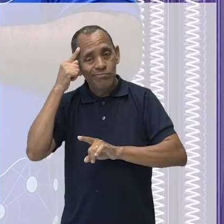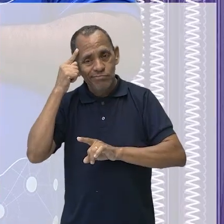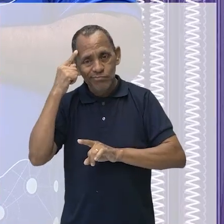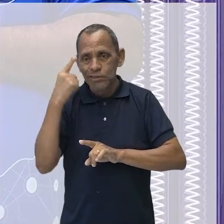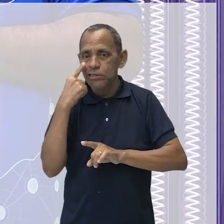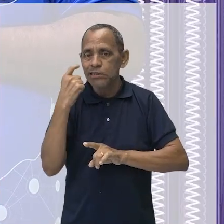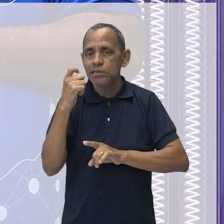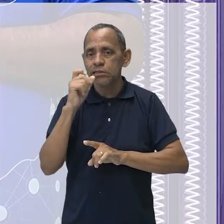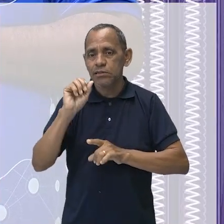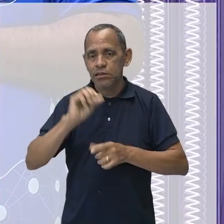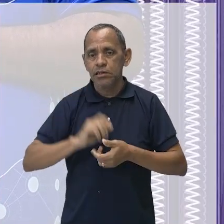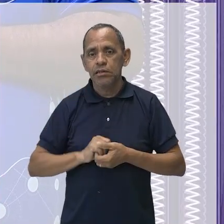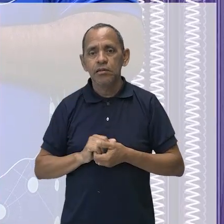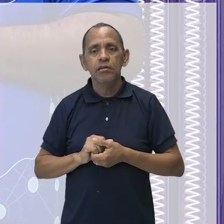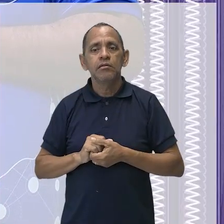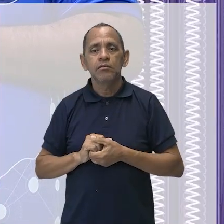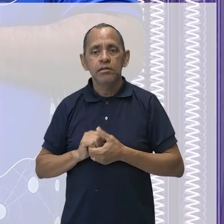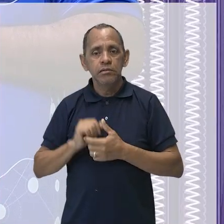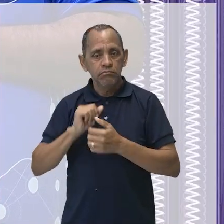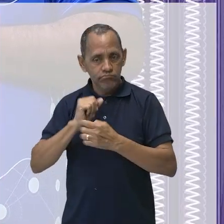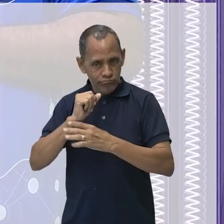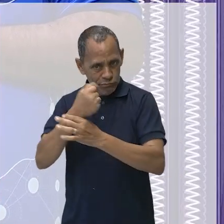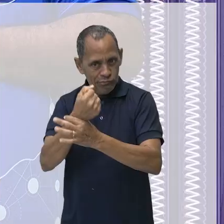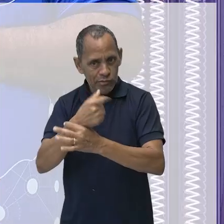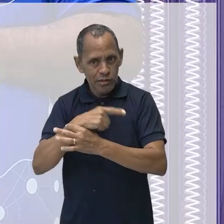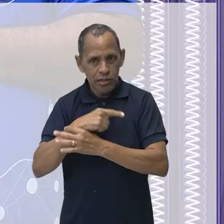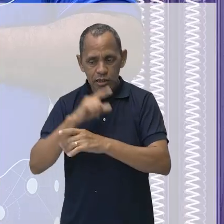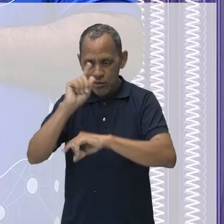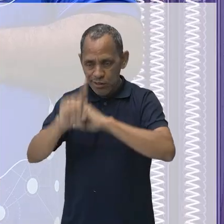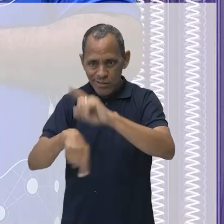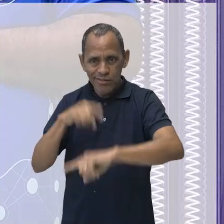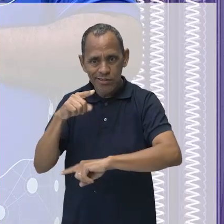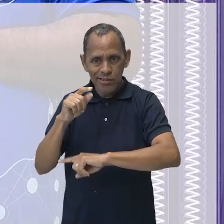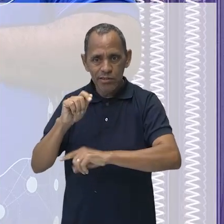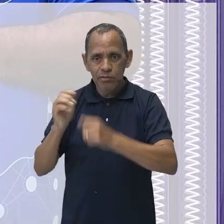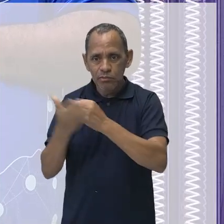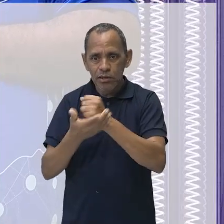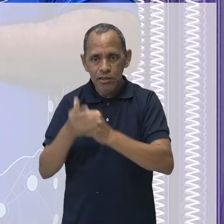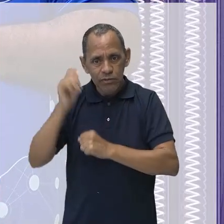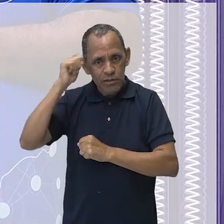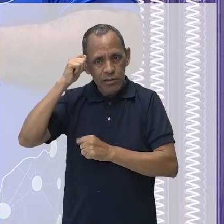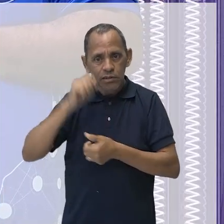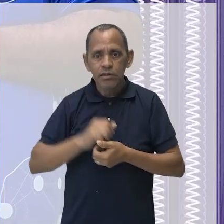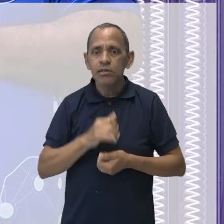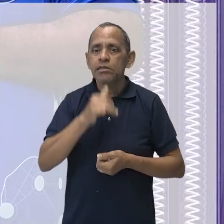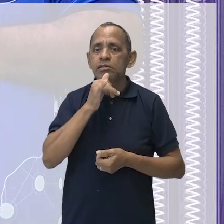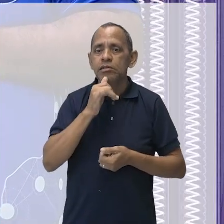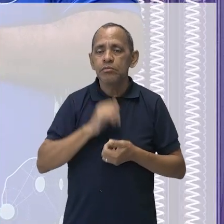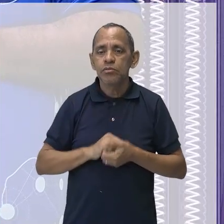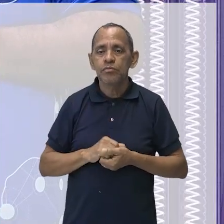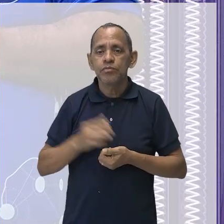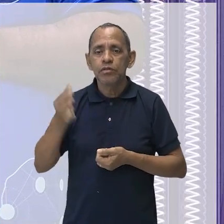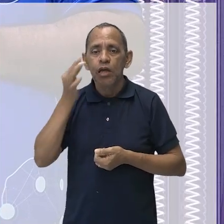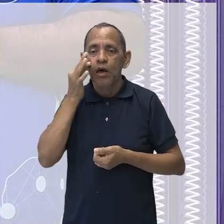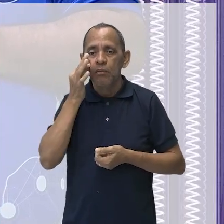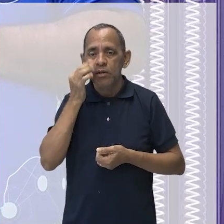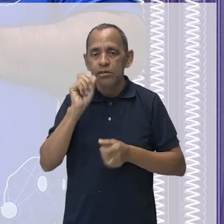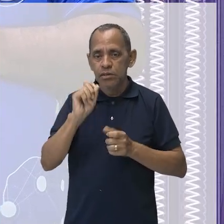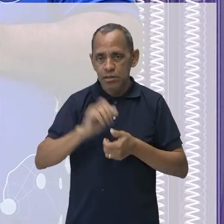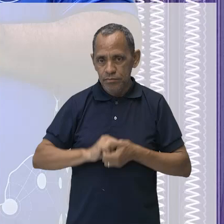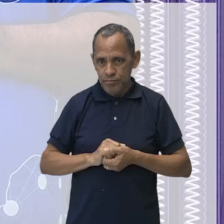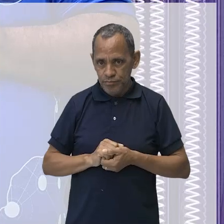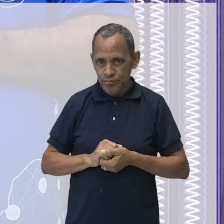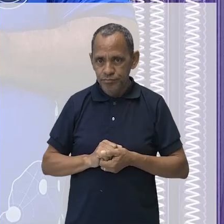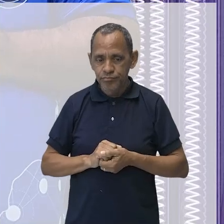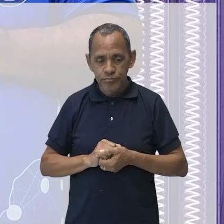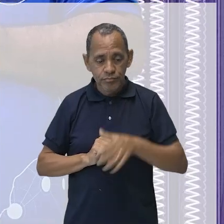interessante para reforçar isso de transcendente da matriz africana. Vamos lá? Por exemplo, a presença desse ser pré-existente está em